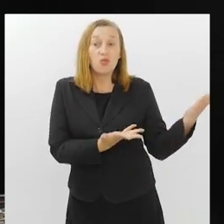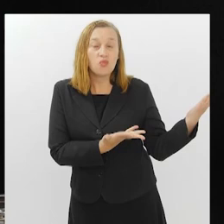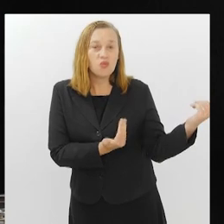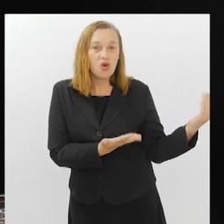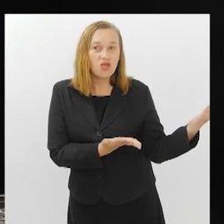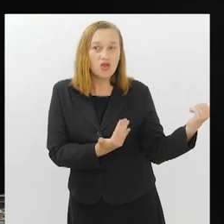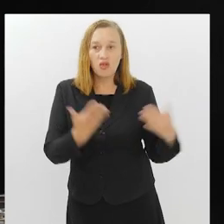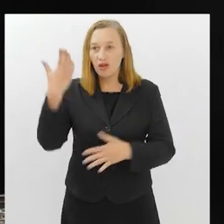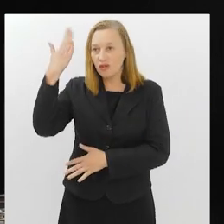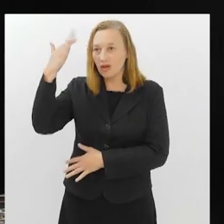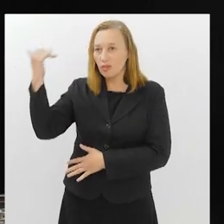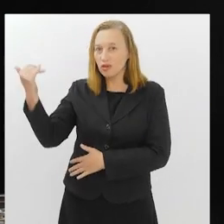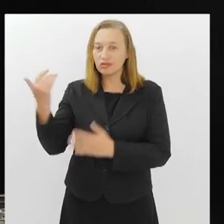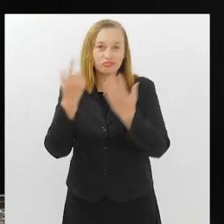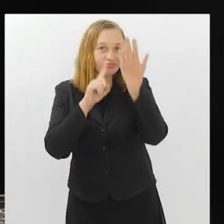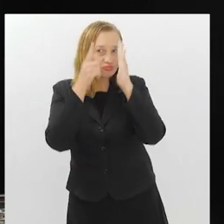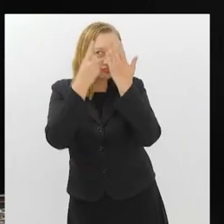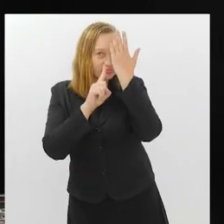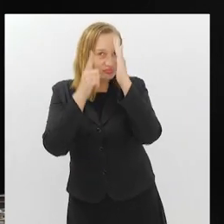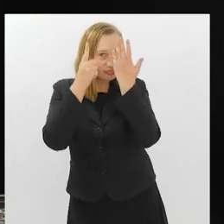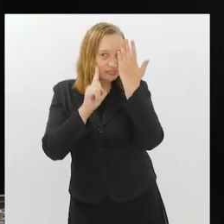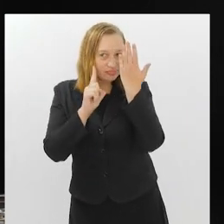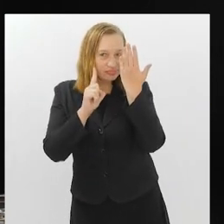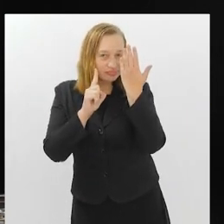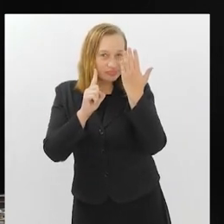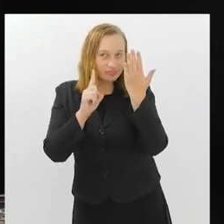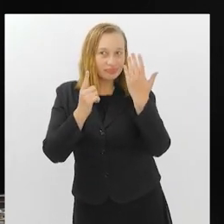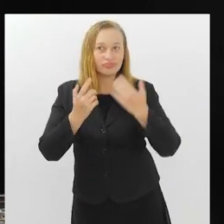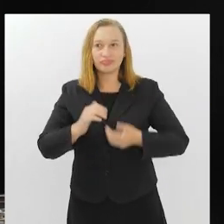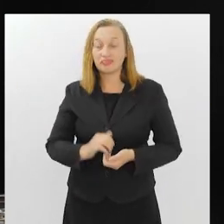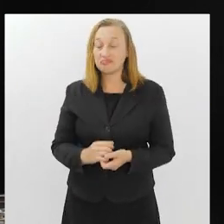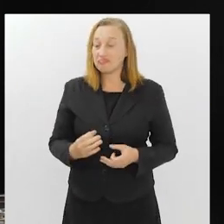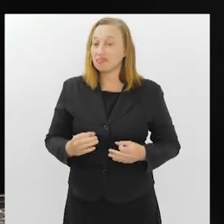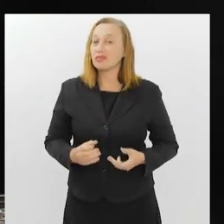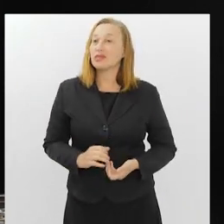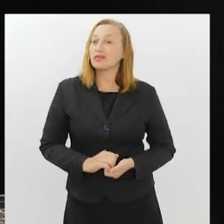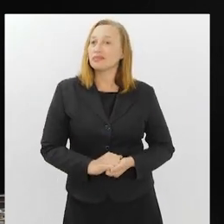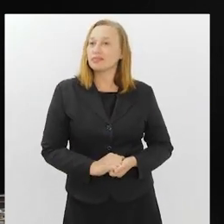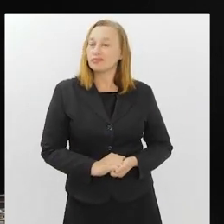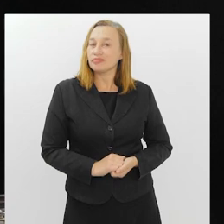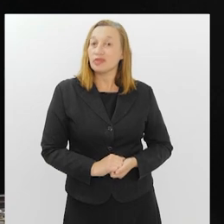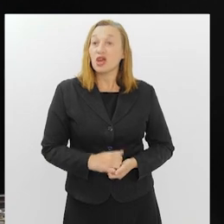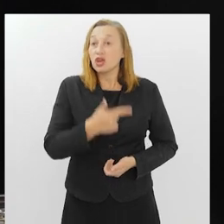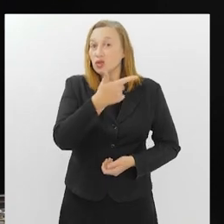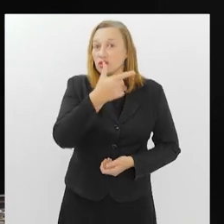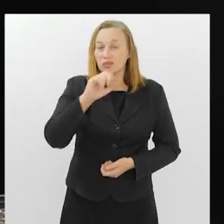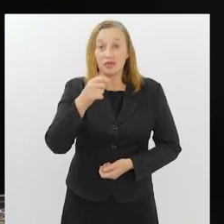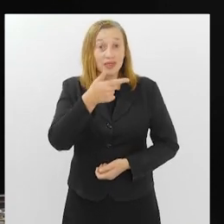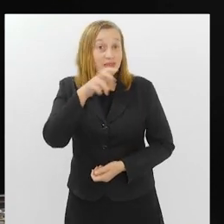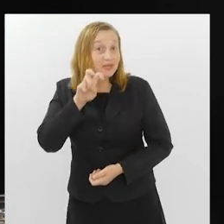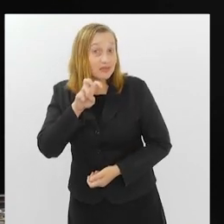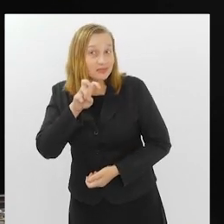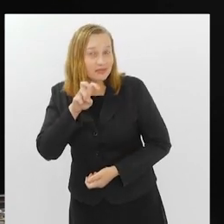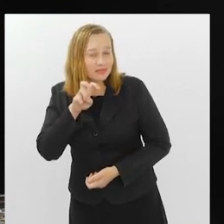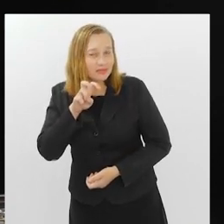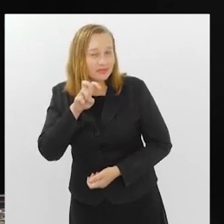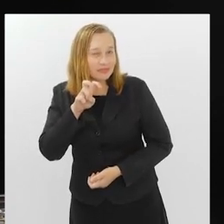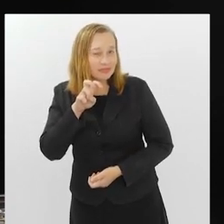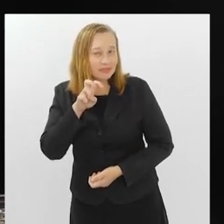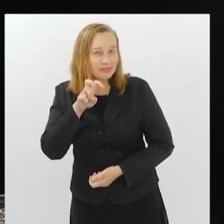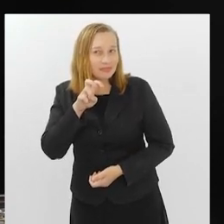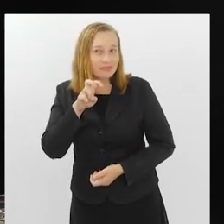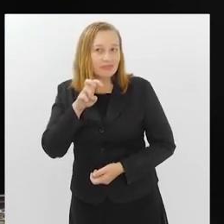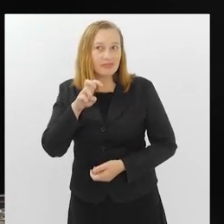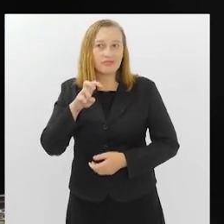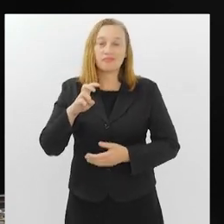jovem talentosa promessa do carnaval, um bailado leve e ao mesmo tempo firme. Em 2025, fará